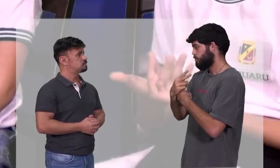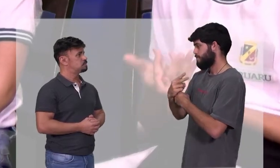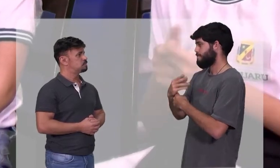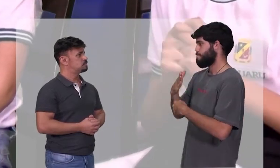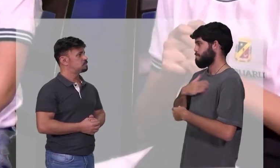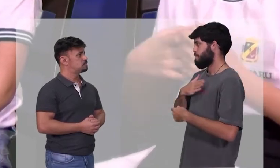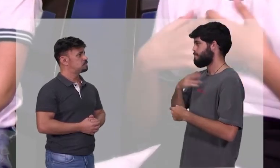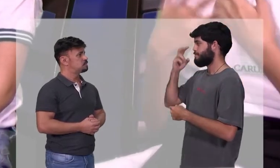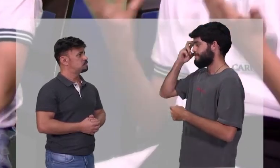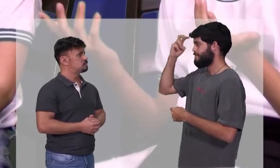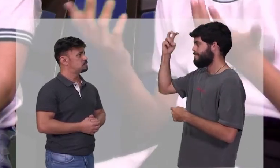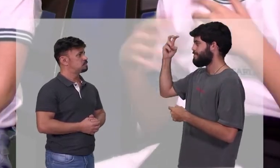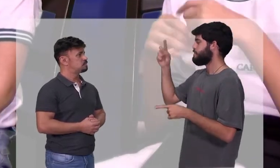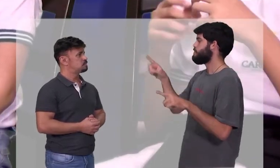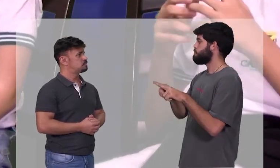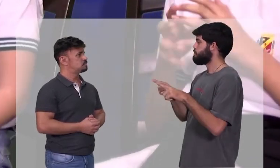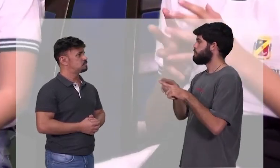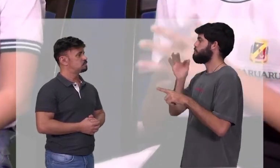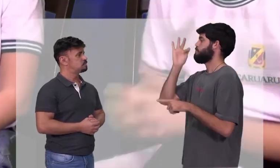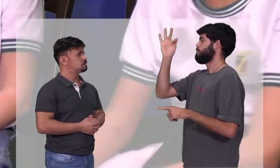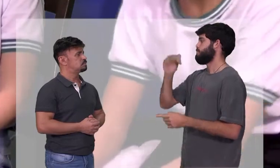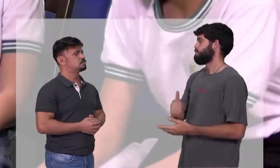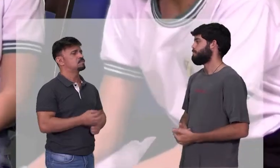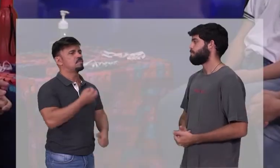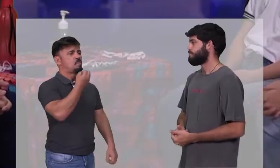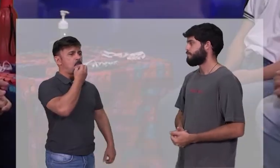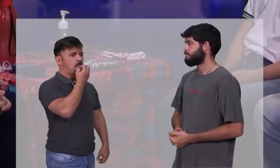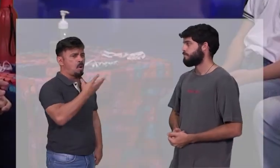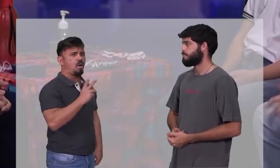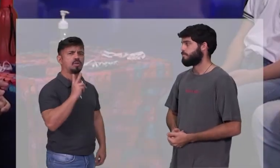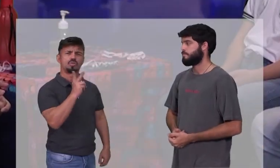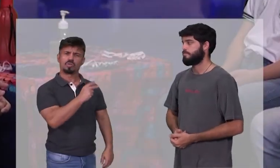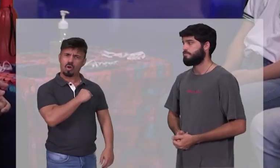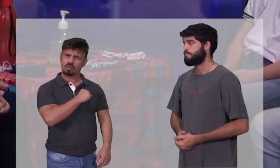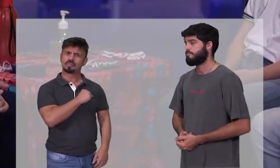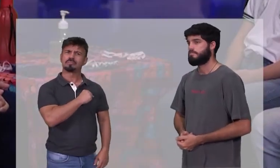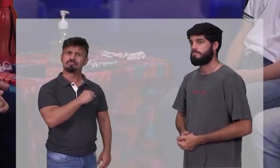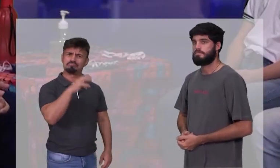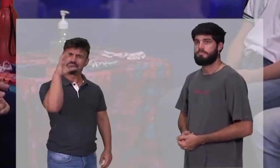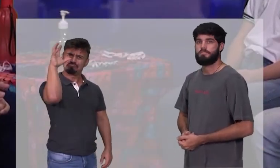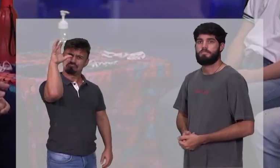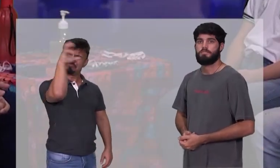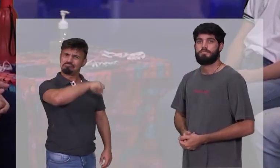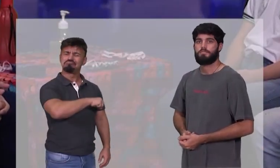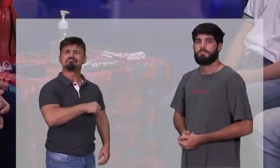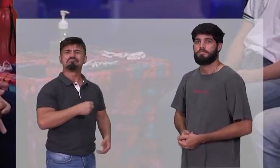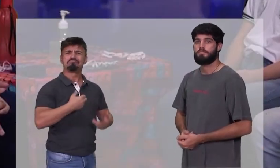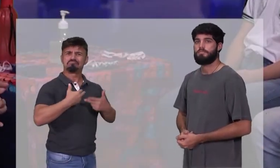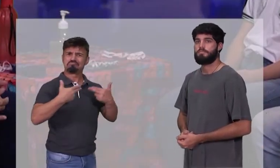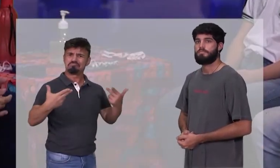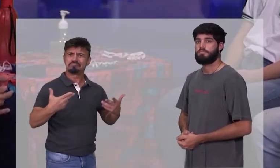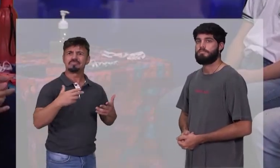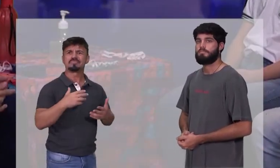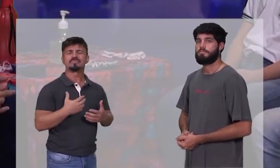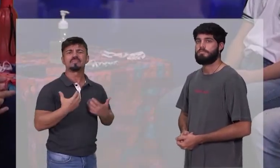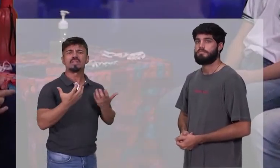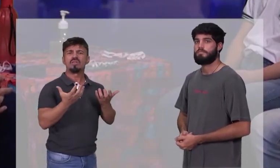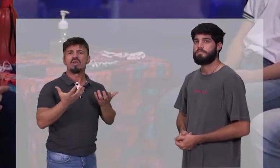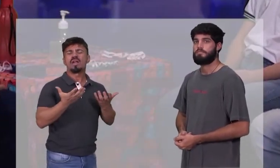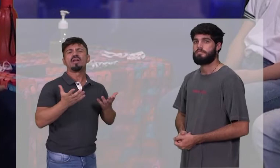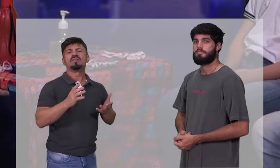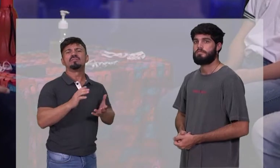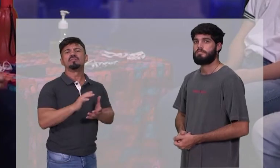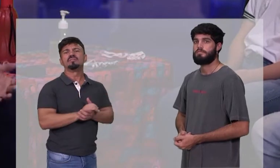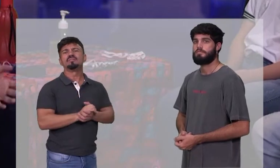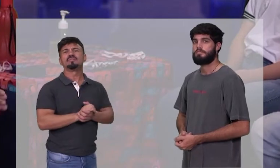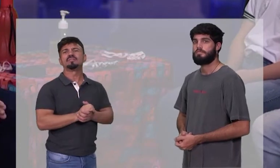sua própria inteligência e do seu futuro. Boa. Nossa, gente, é muito aprendizado, né? E aqui eu quero, né, pra